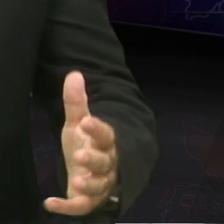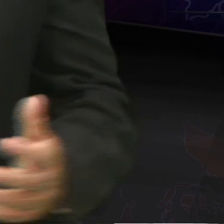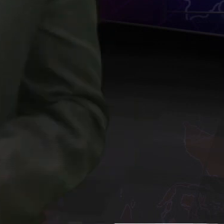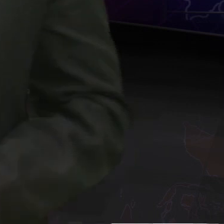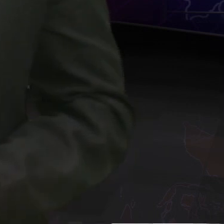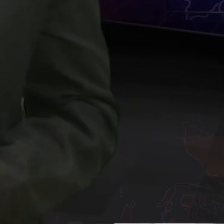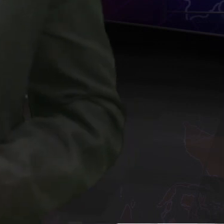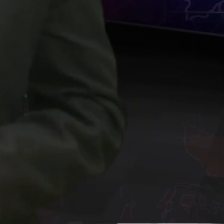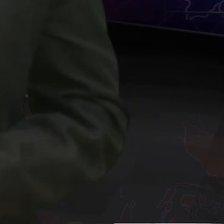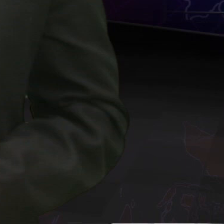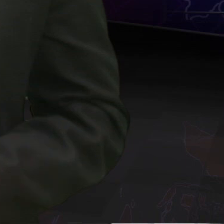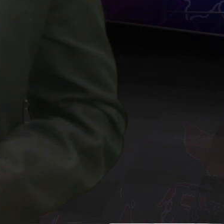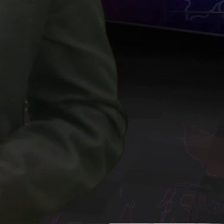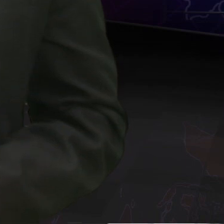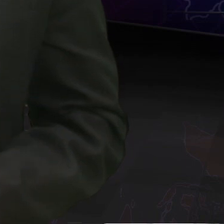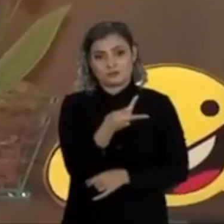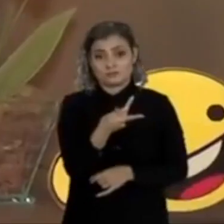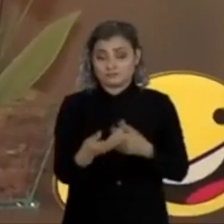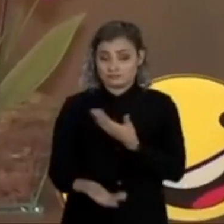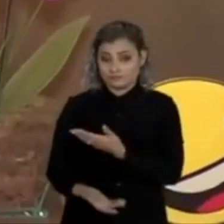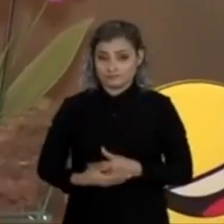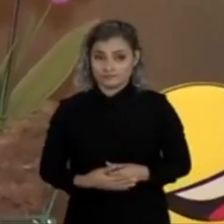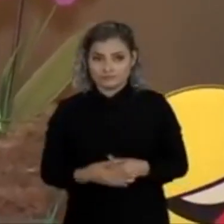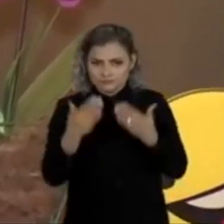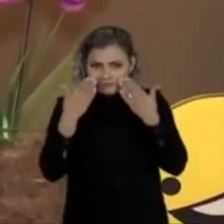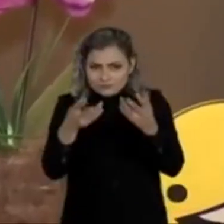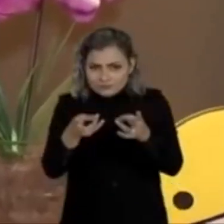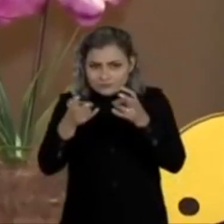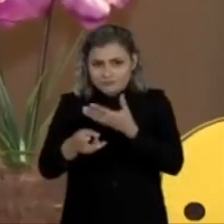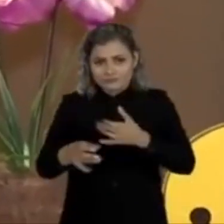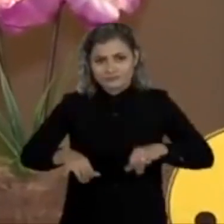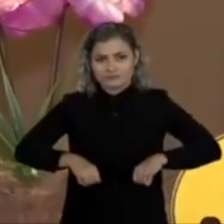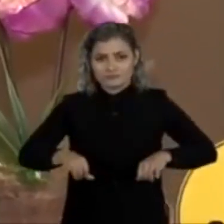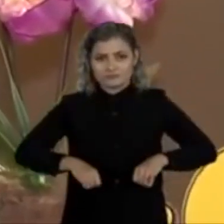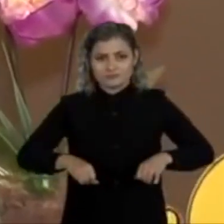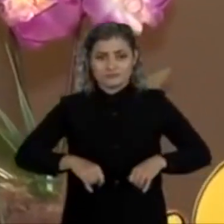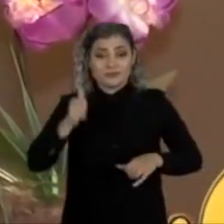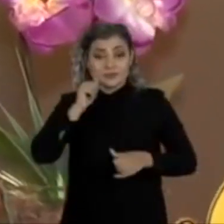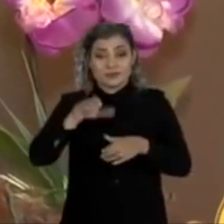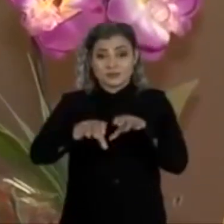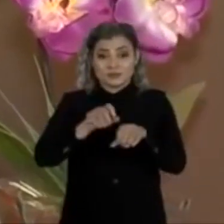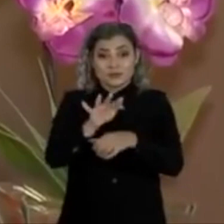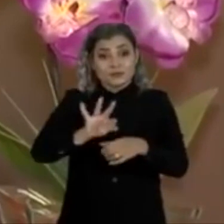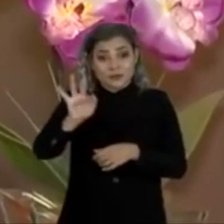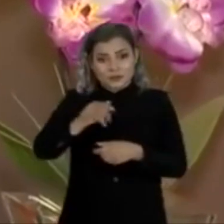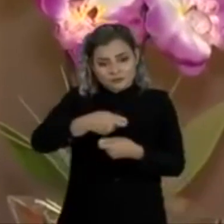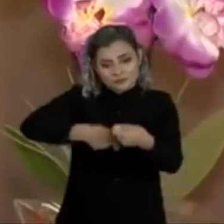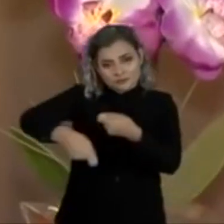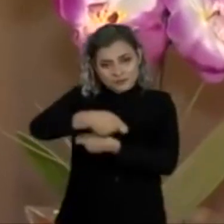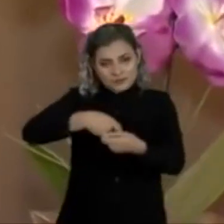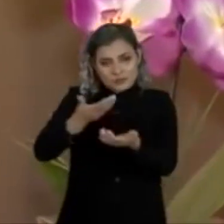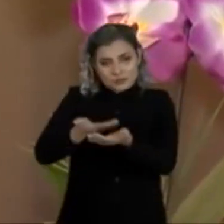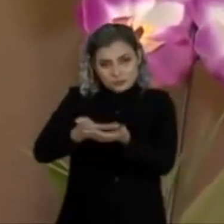avaliar como está essa situação dos jovens é visível o sofrimento da estudante de administração júlio malfatti